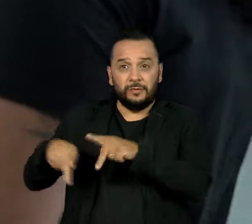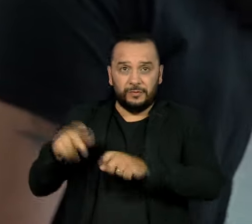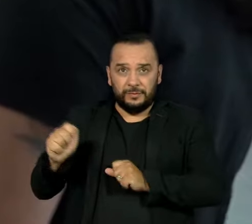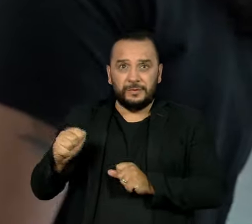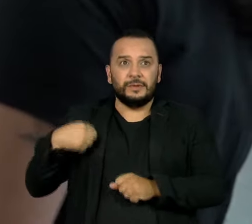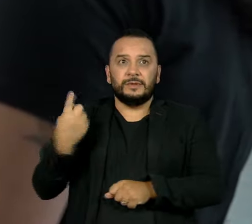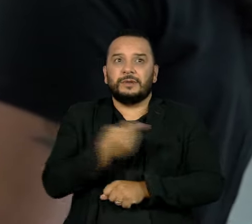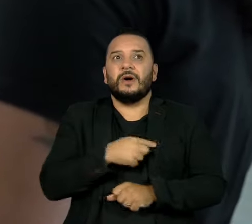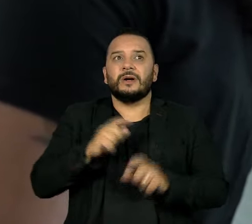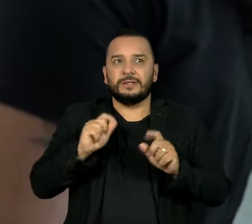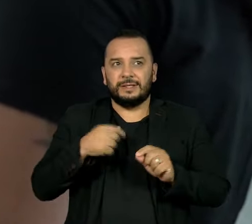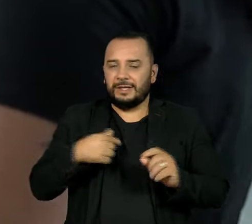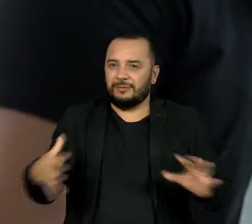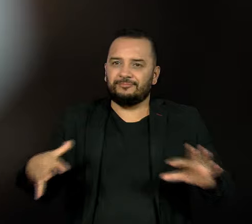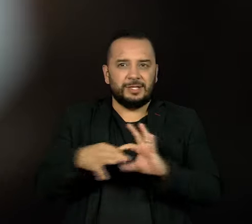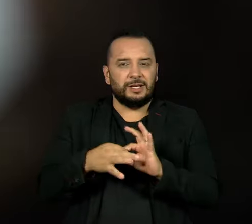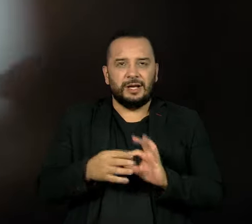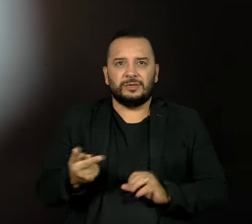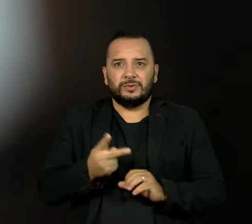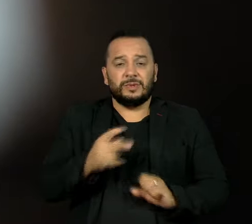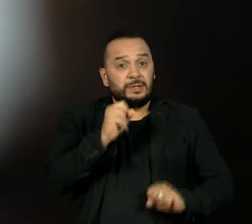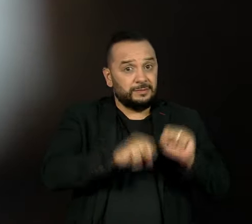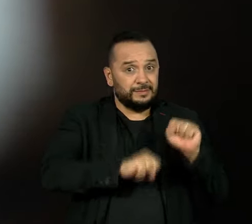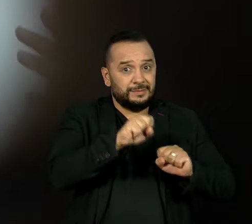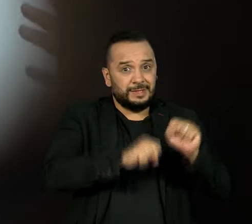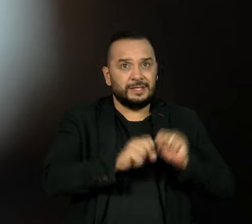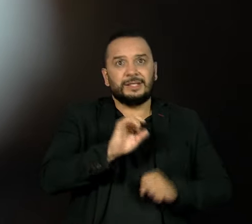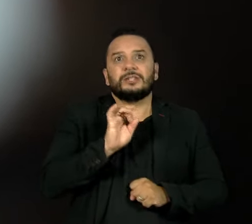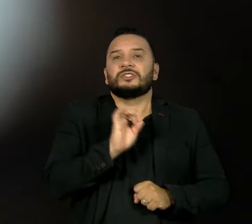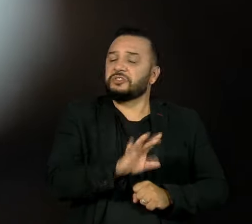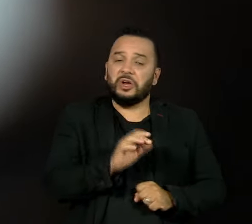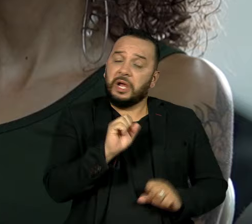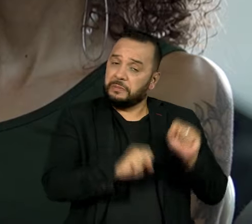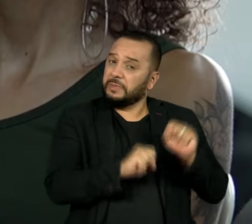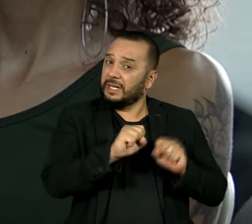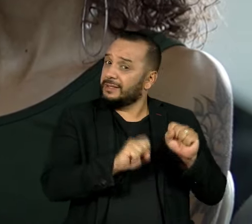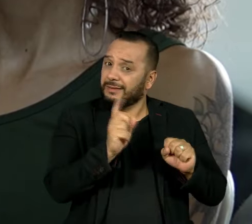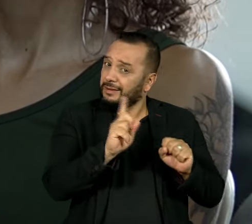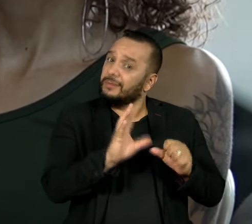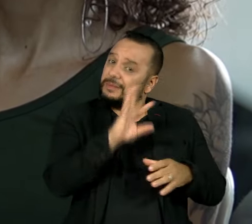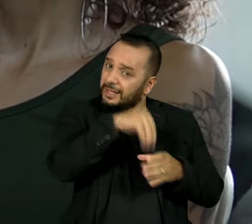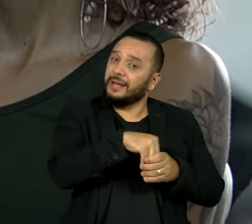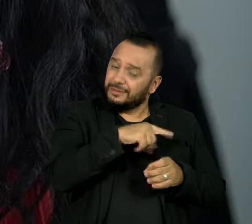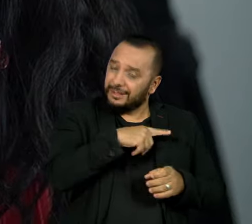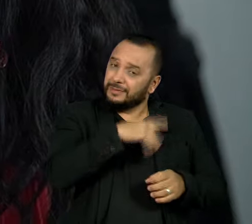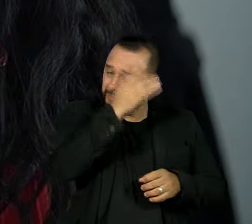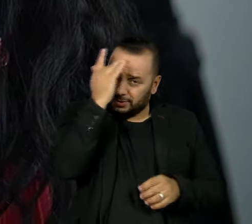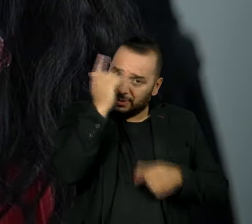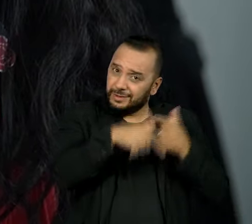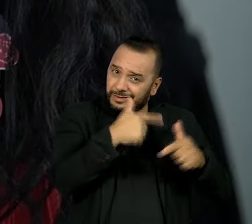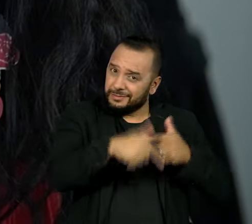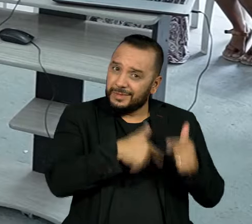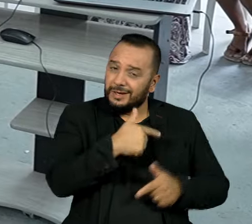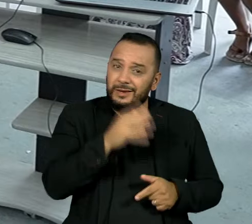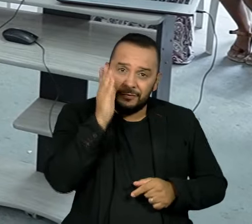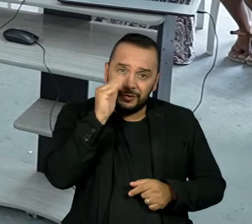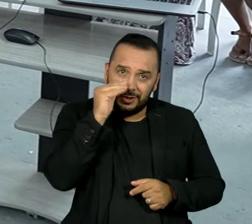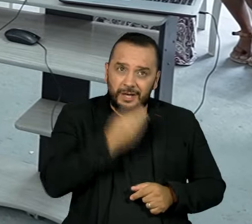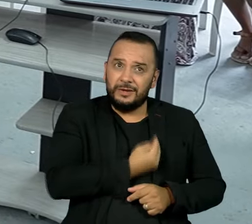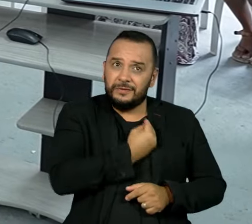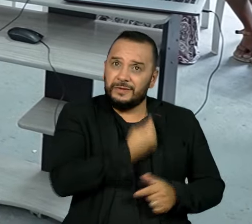começar a integrar essas duas coisas. O corporativo, ele não é só o corporativo, porque existem pessoas que trabalham lá dentro e são pessoas que vivem, né,